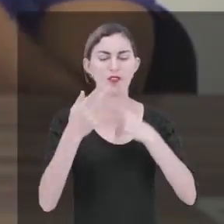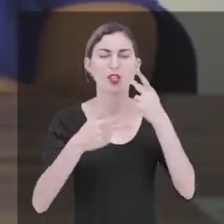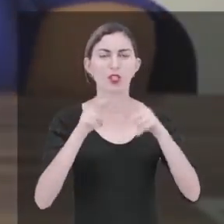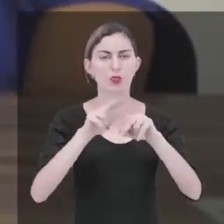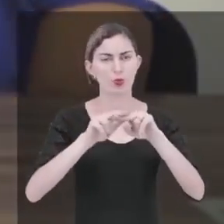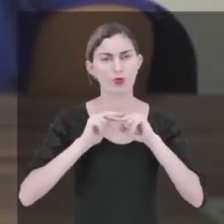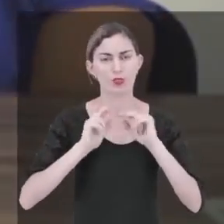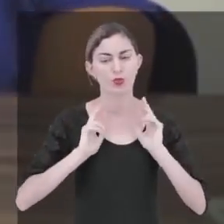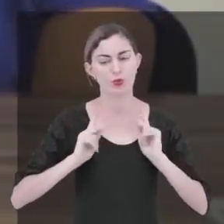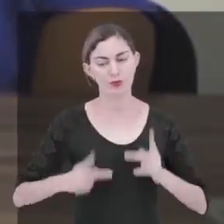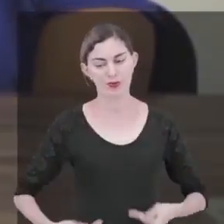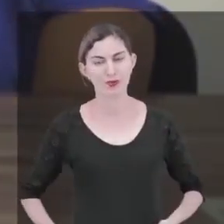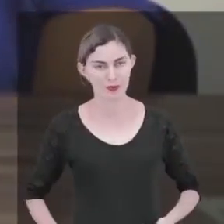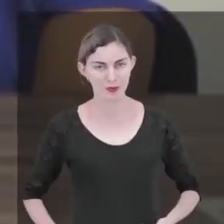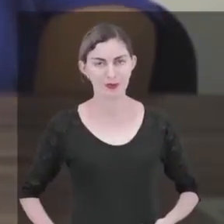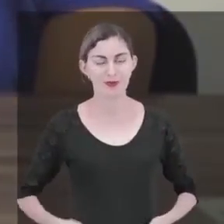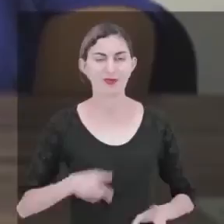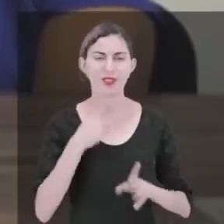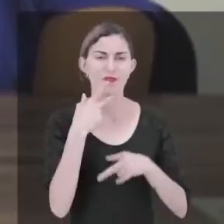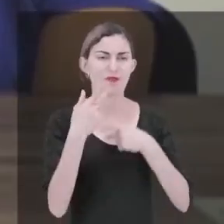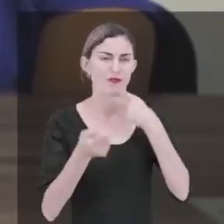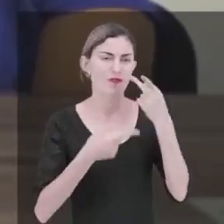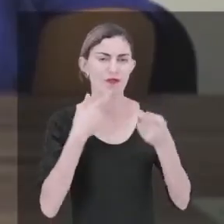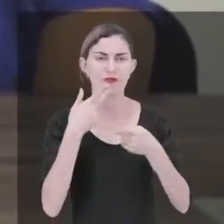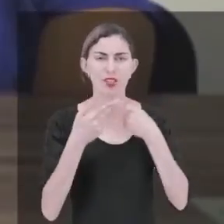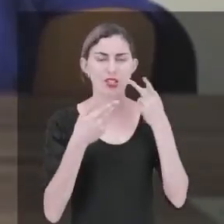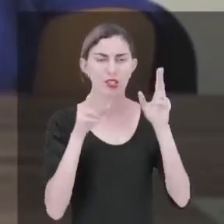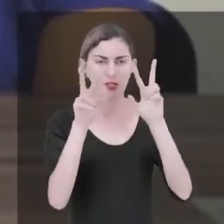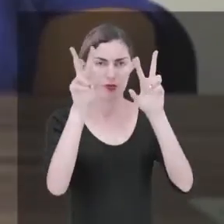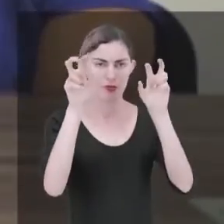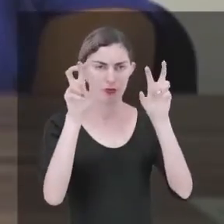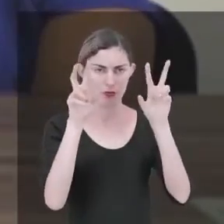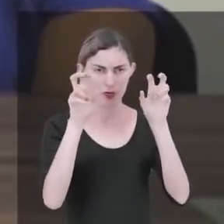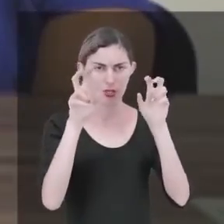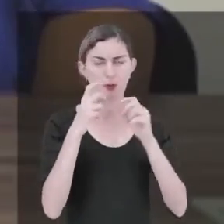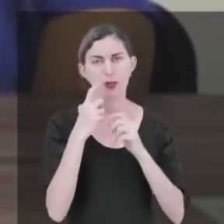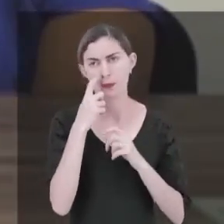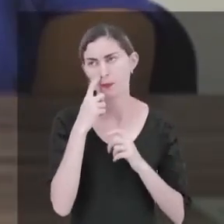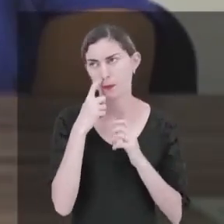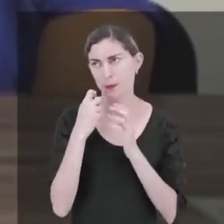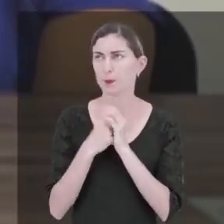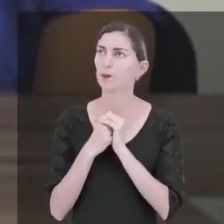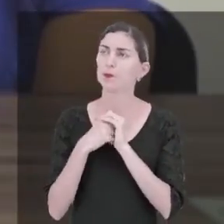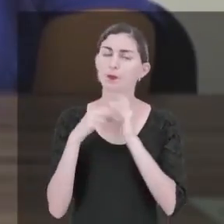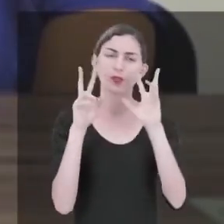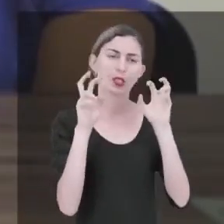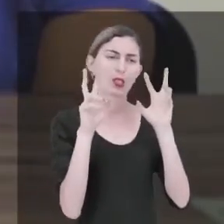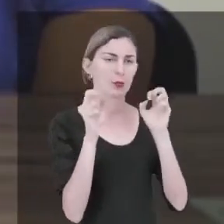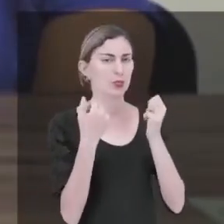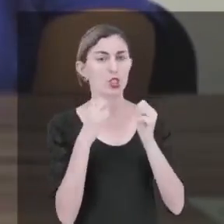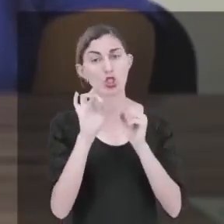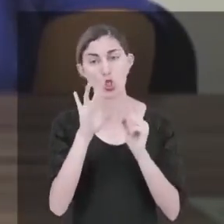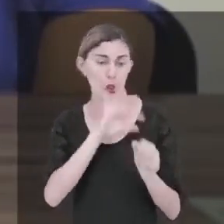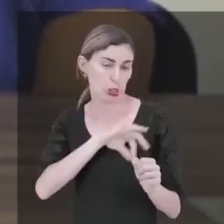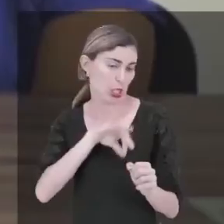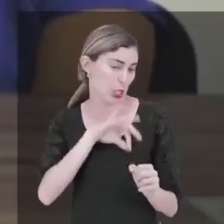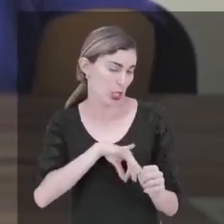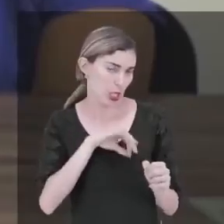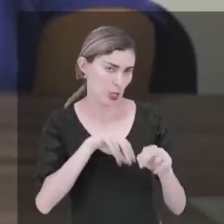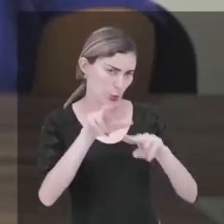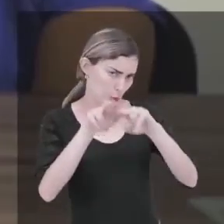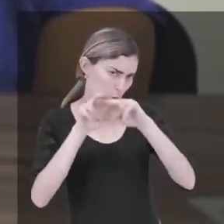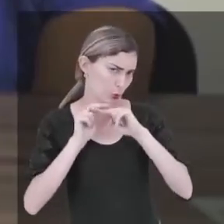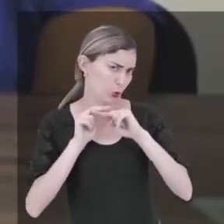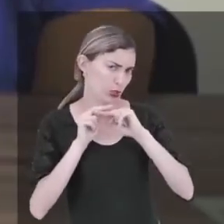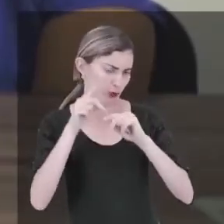motivações humanas, e falando sobre o fato de que não é o salário que